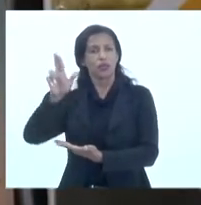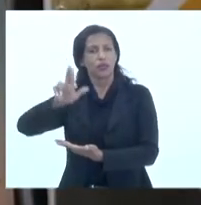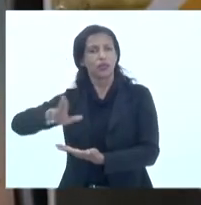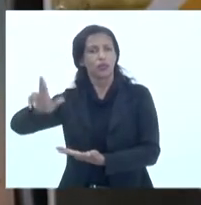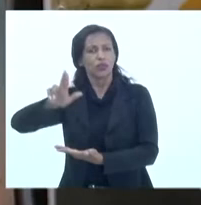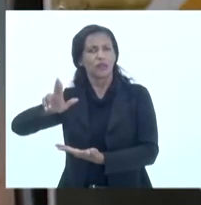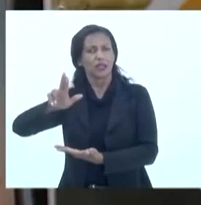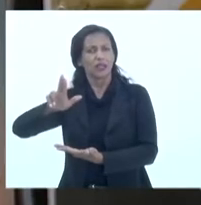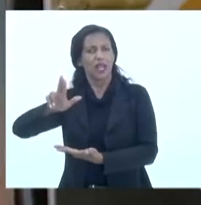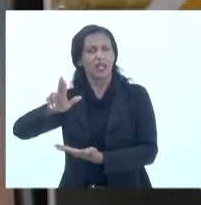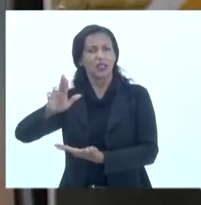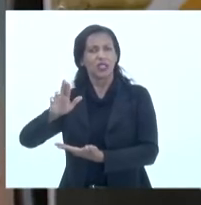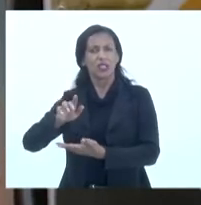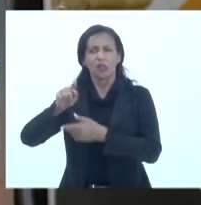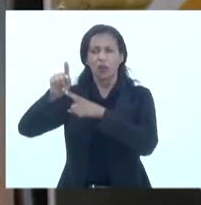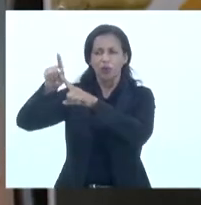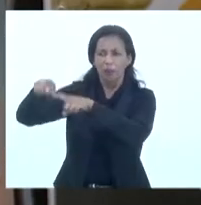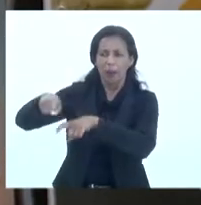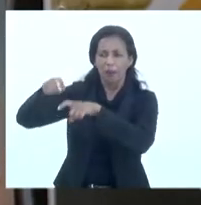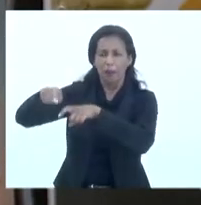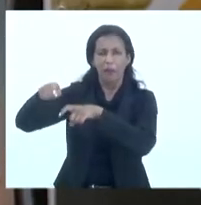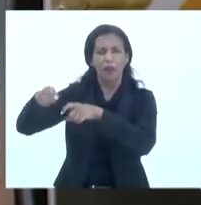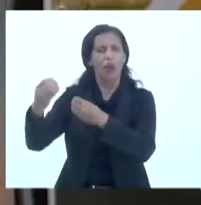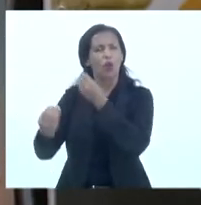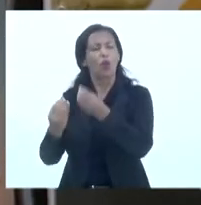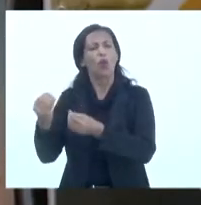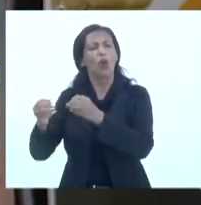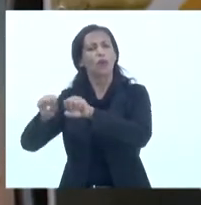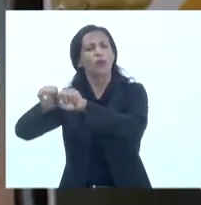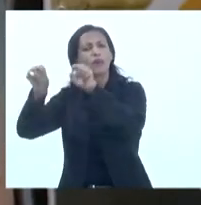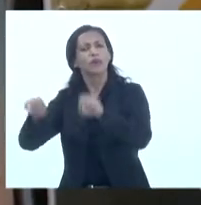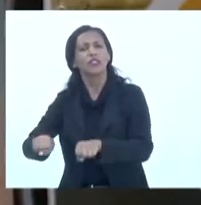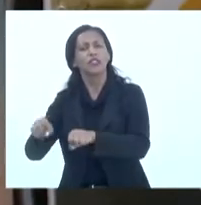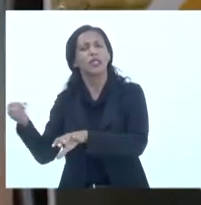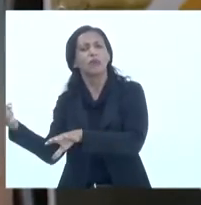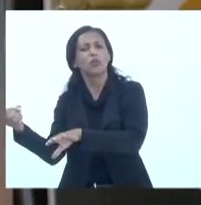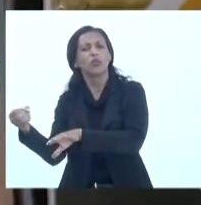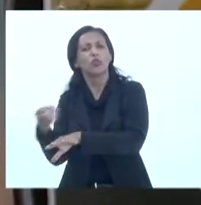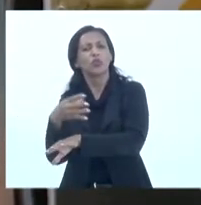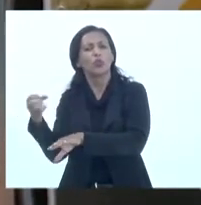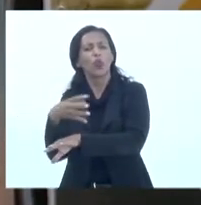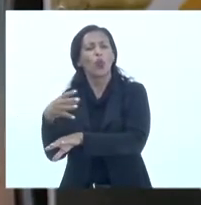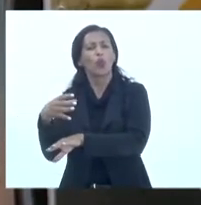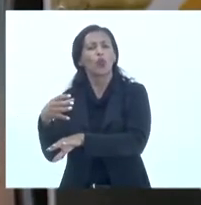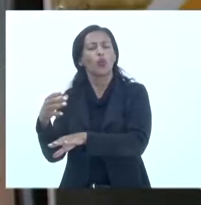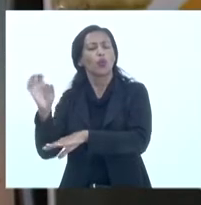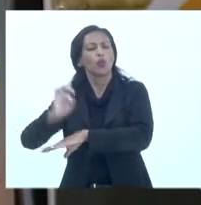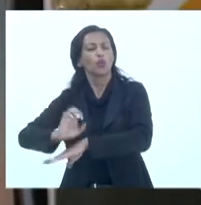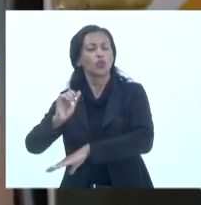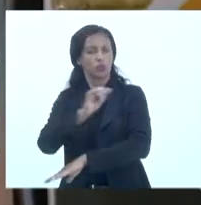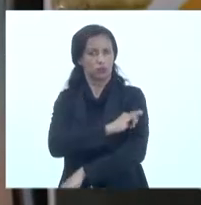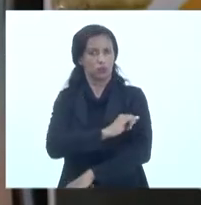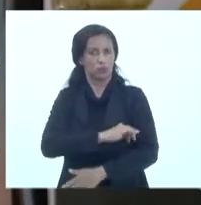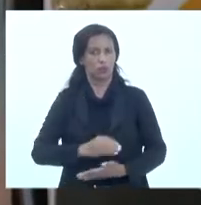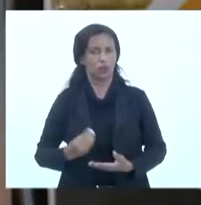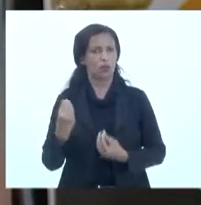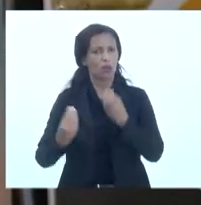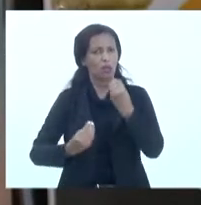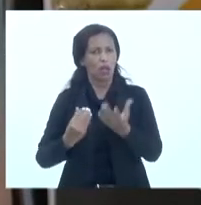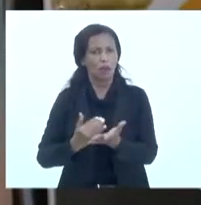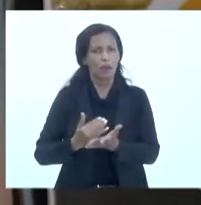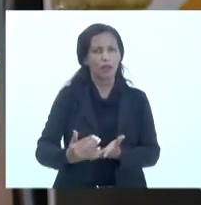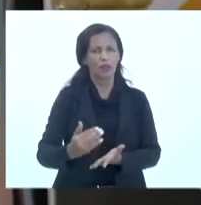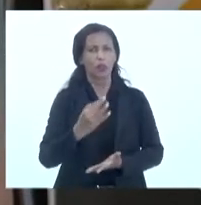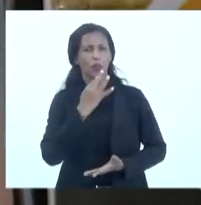se interiorizaram, como é que a gente pode ter um sistema regional de inovação para o Estado do Rio de Janeiro? E a partir disso, a partir de conhecimento,